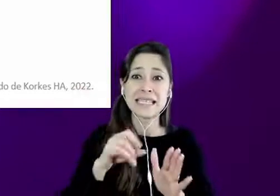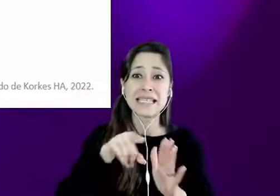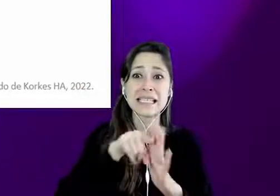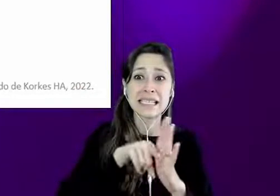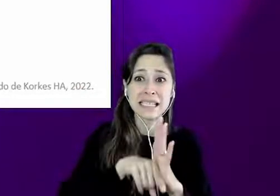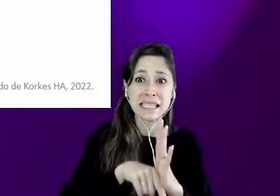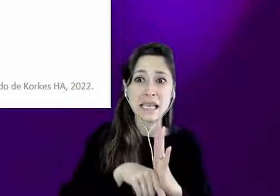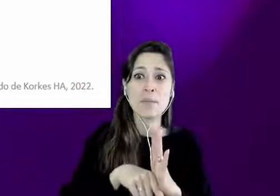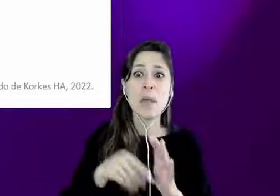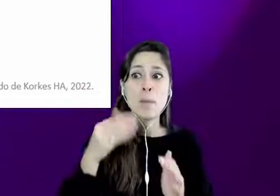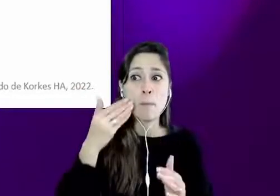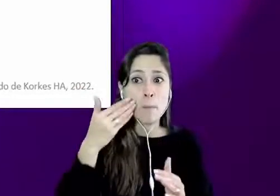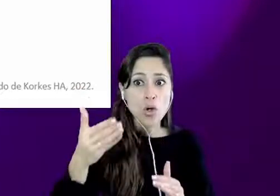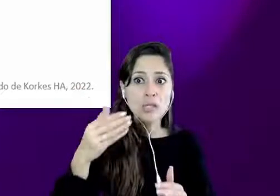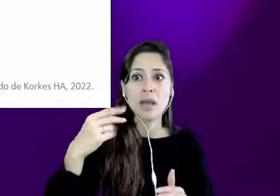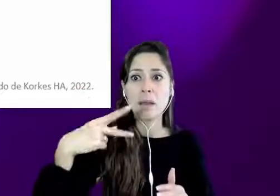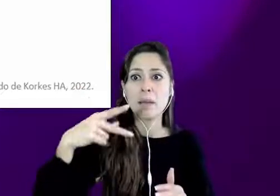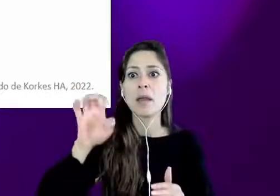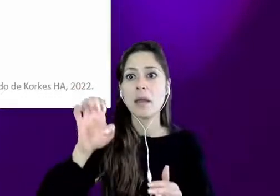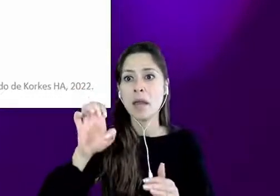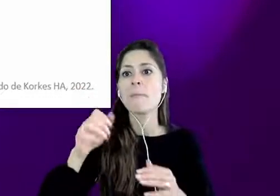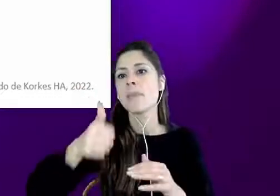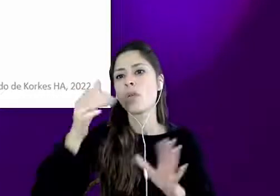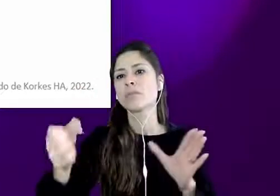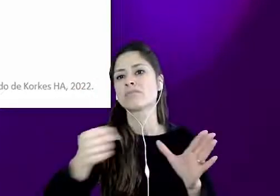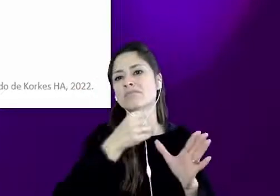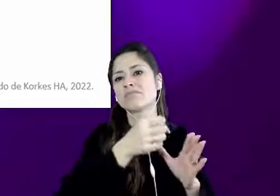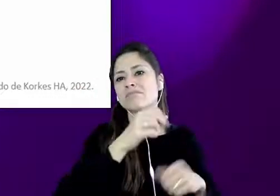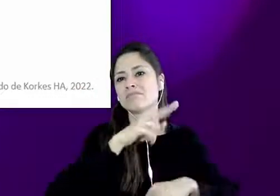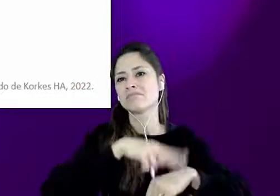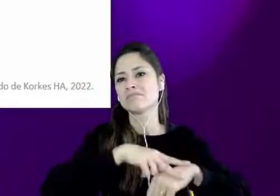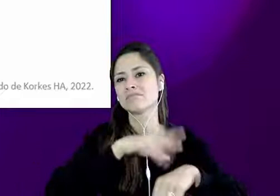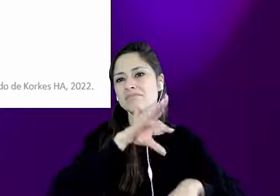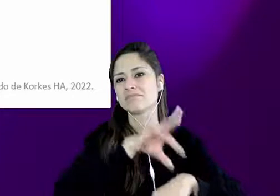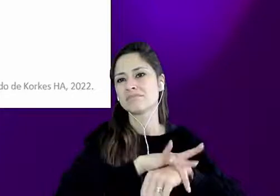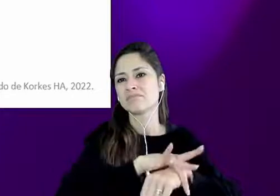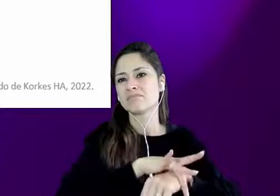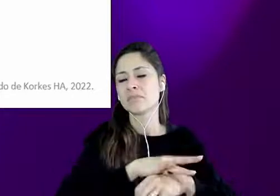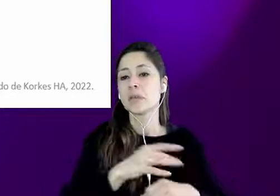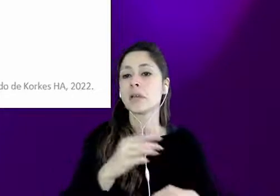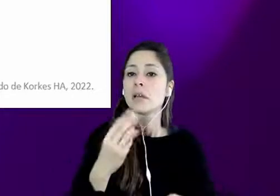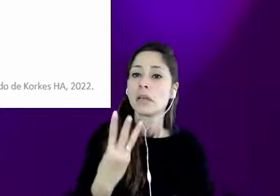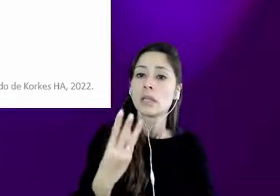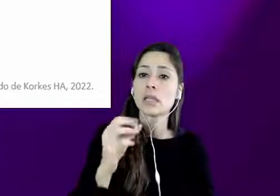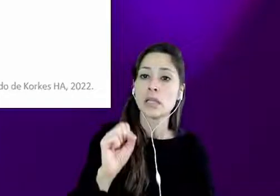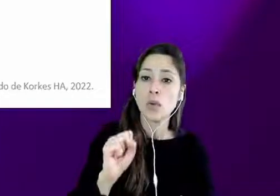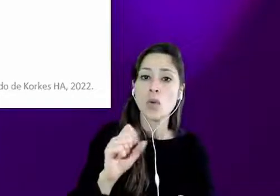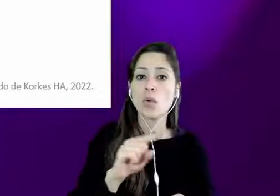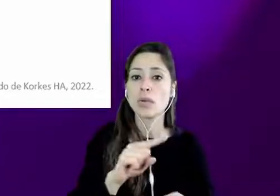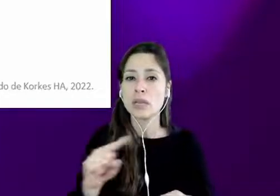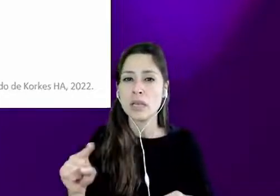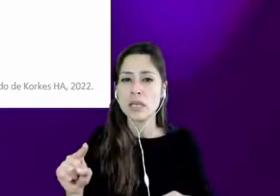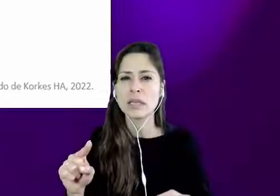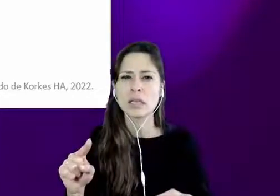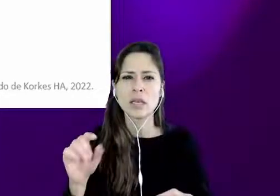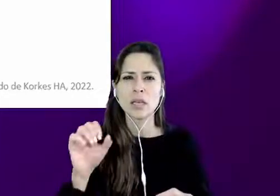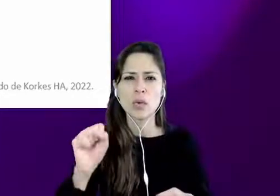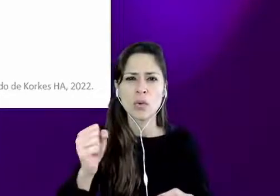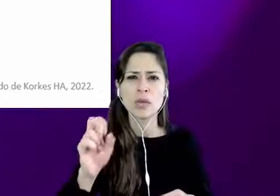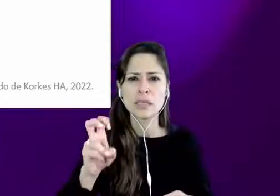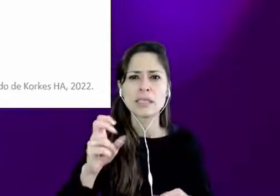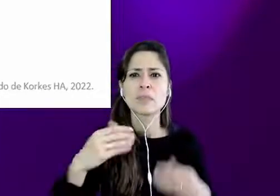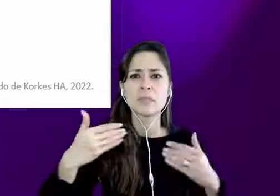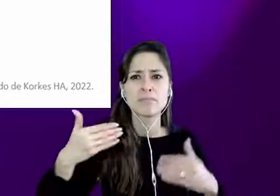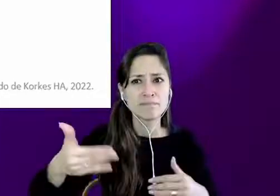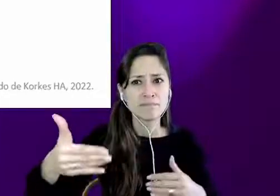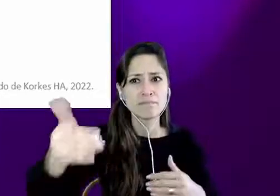pré-eclâmpsia, a gente vai internar essas mulheres. No valor entre 38 e 85, eu preciso ver essa mulher mais frequentemente, mas se